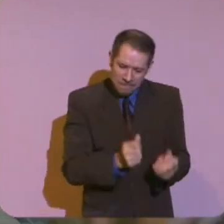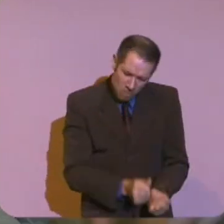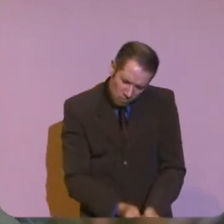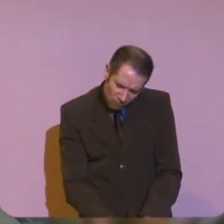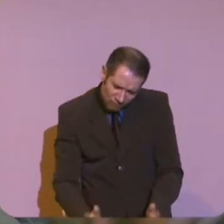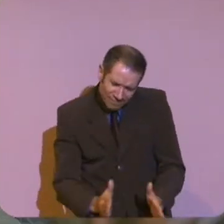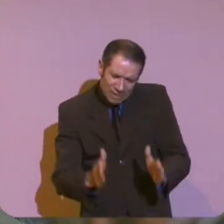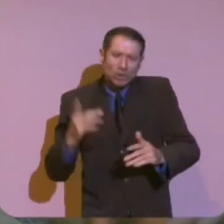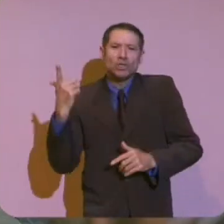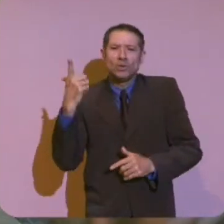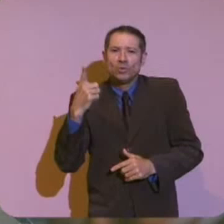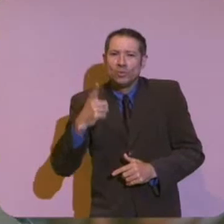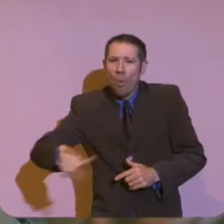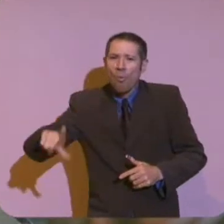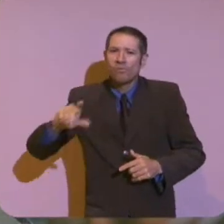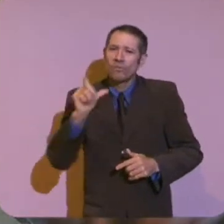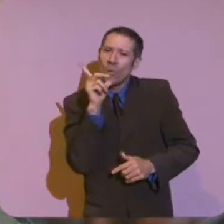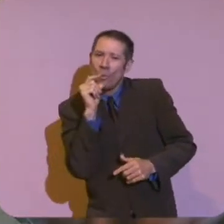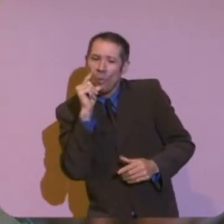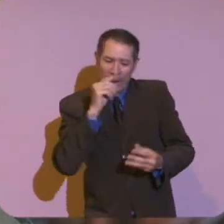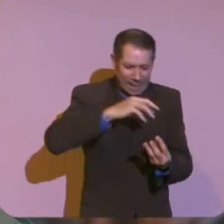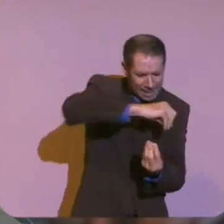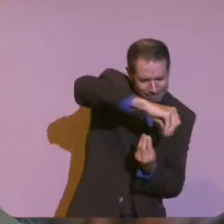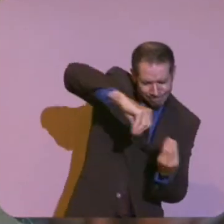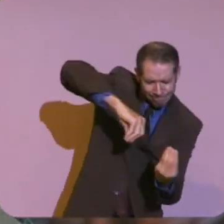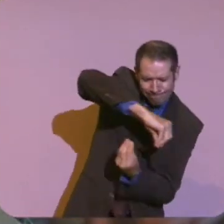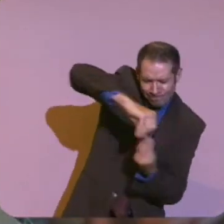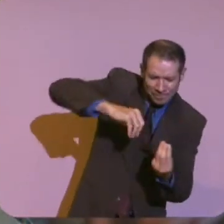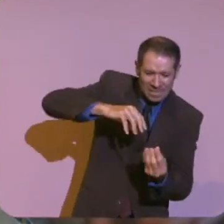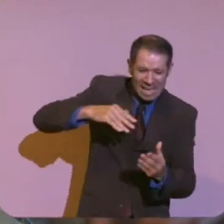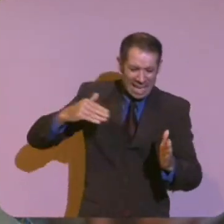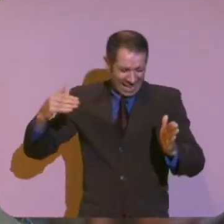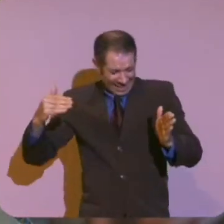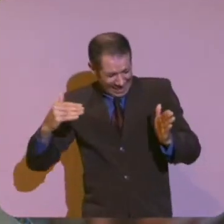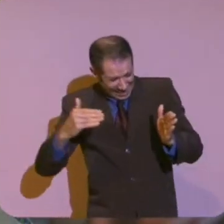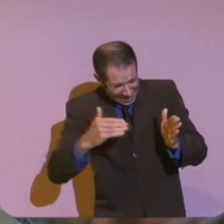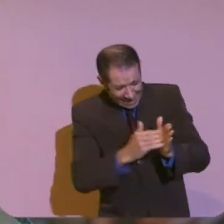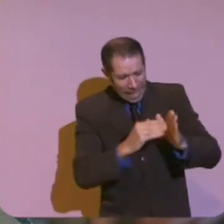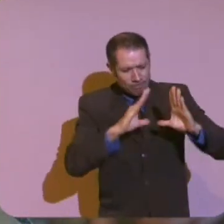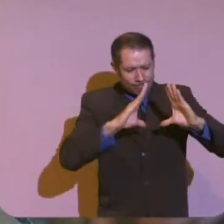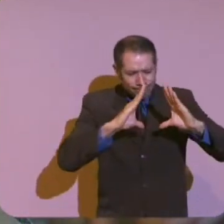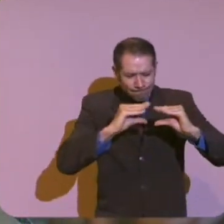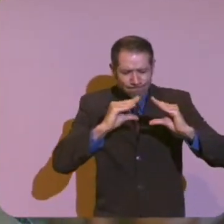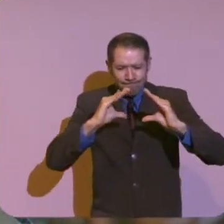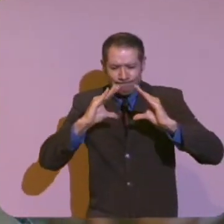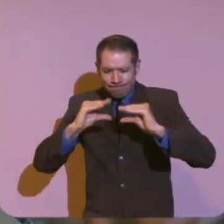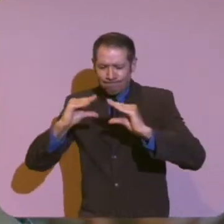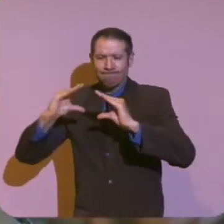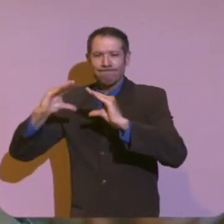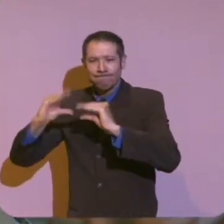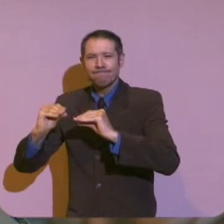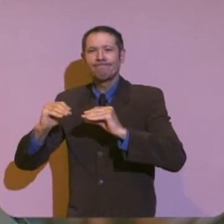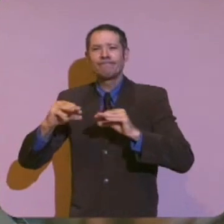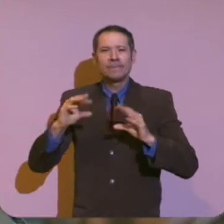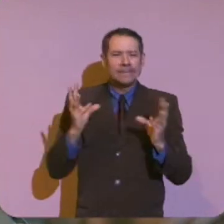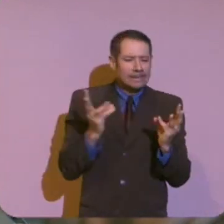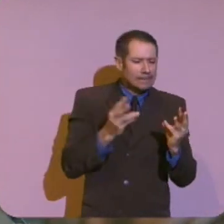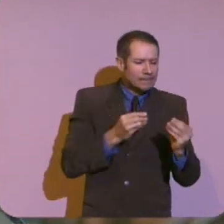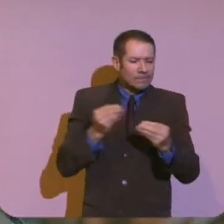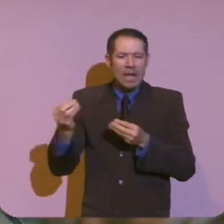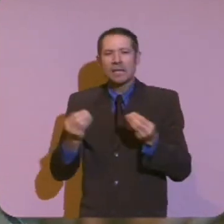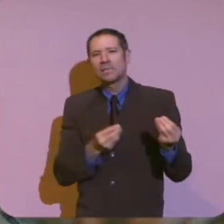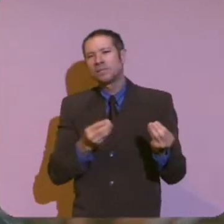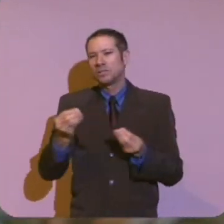barro de novo, teria que molhar aquele barro de novo, até que ele estivesse no ponto de, sendo tocado,